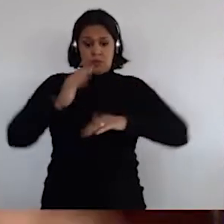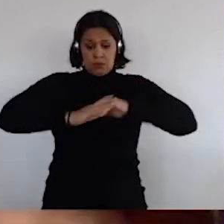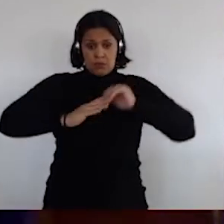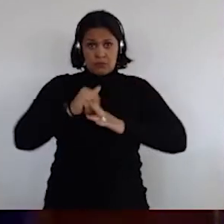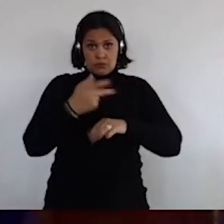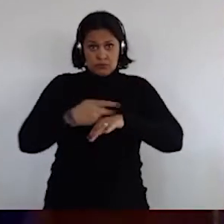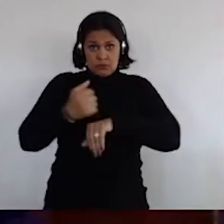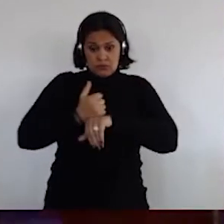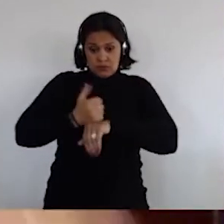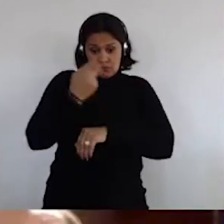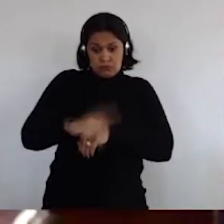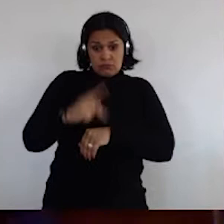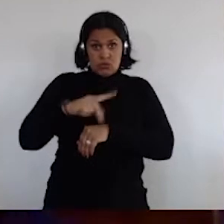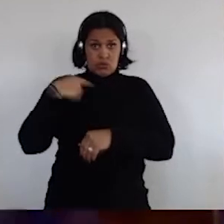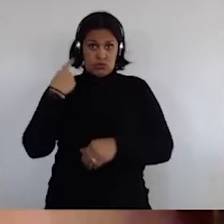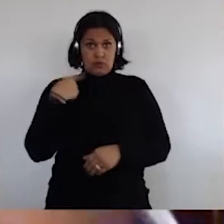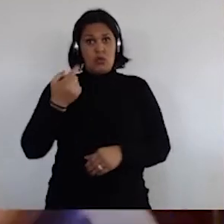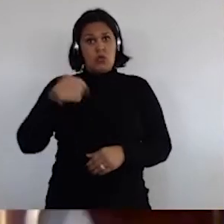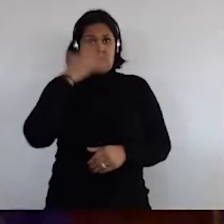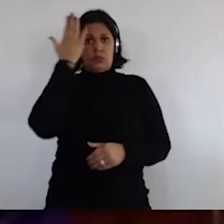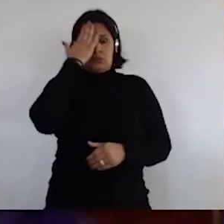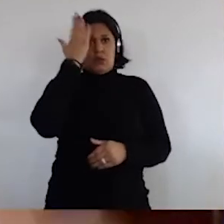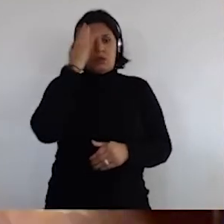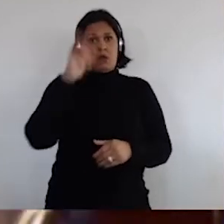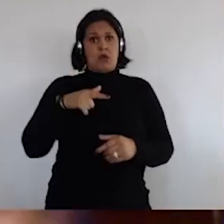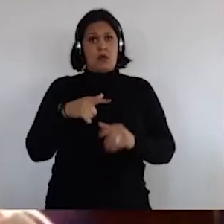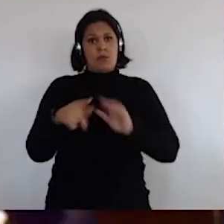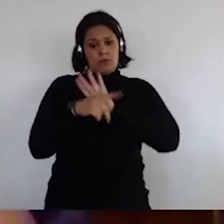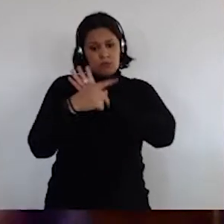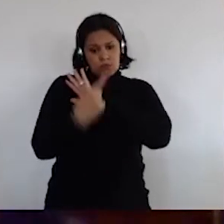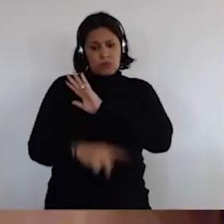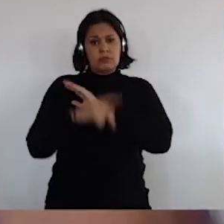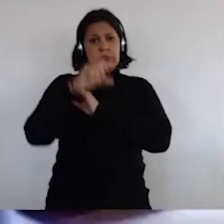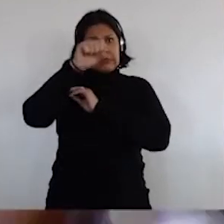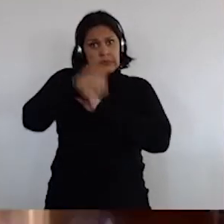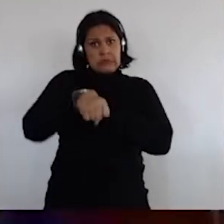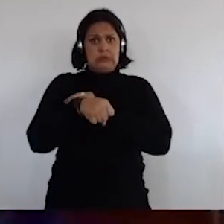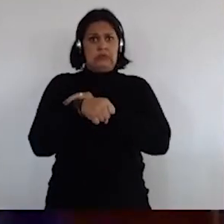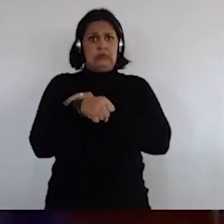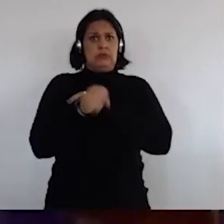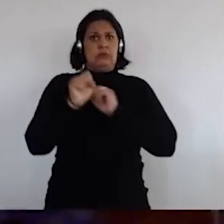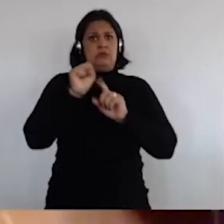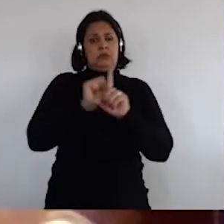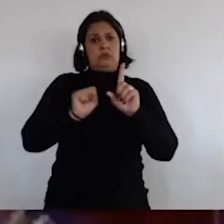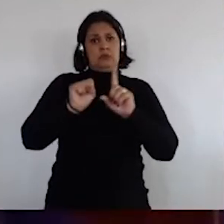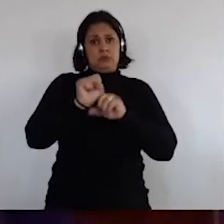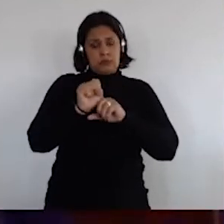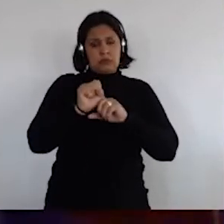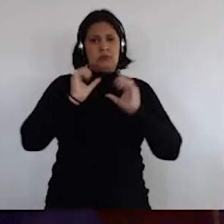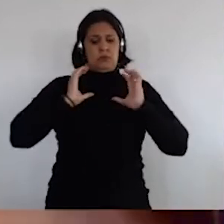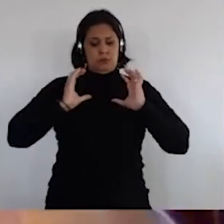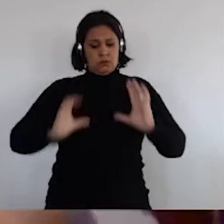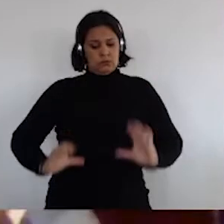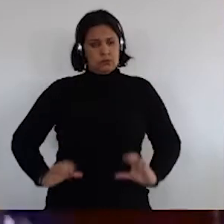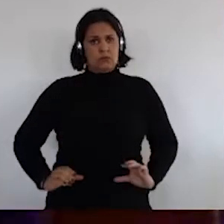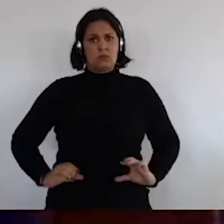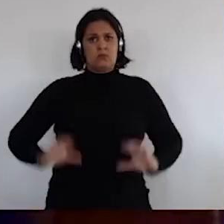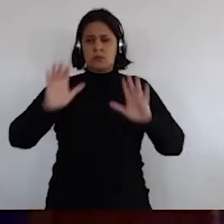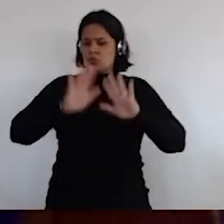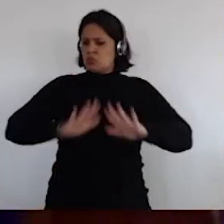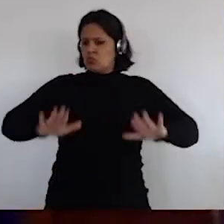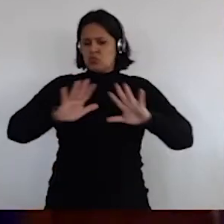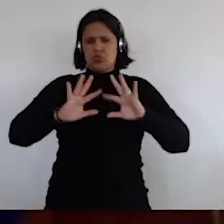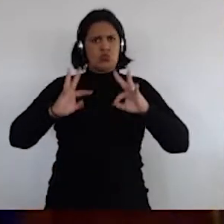sabemos todos nós, pertencem, sim, efetivamente à cidadania, ao cidadão, ao